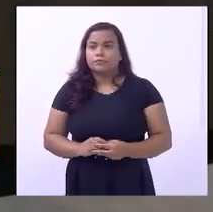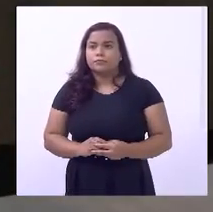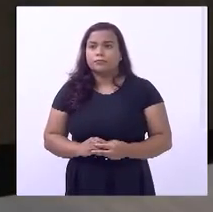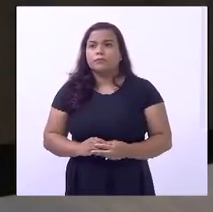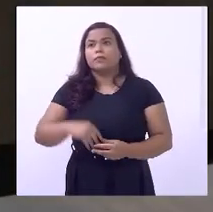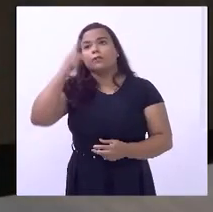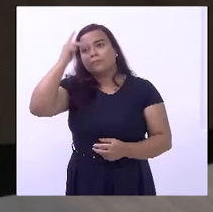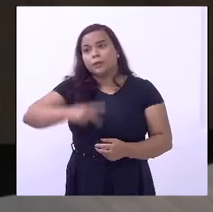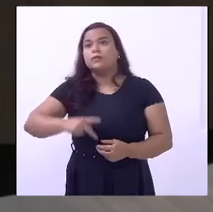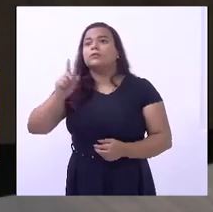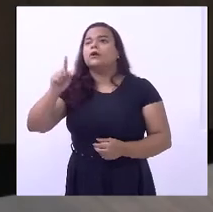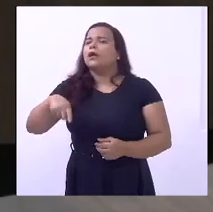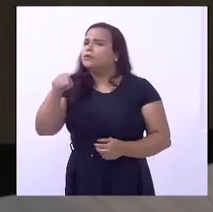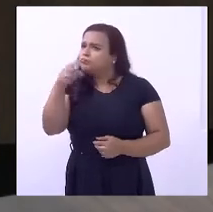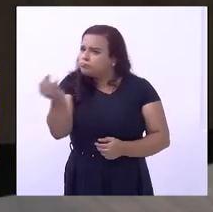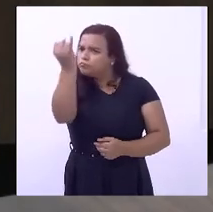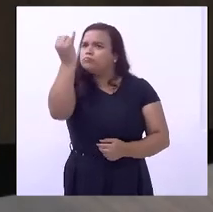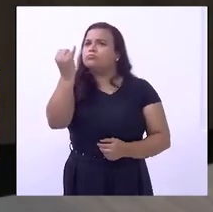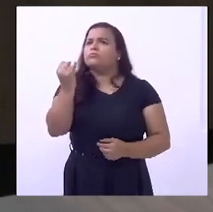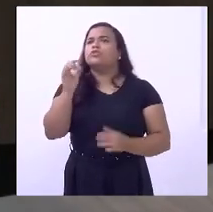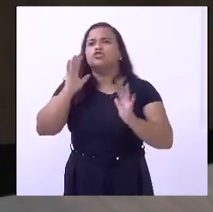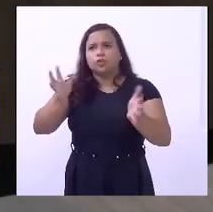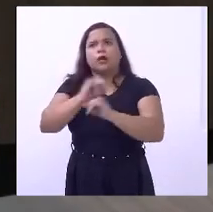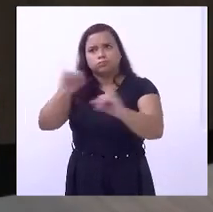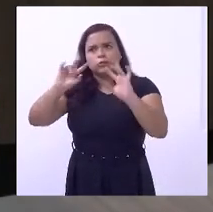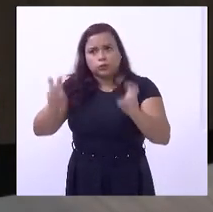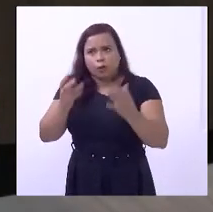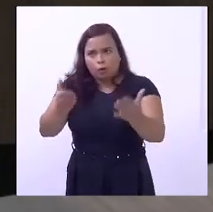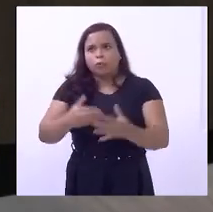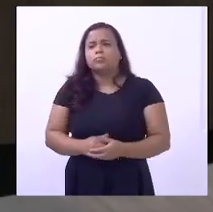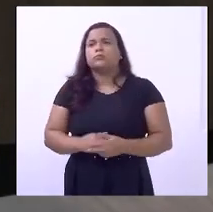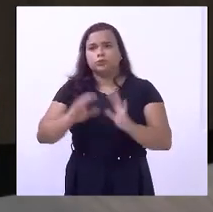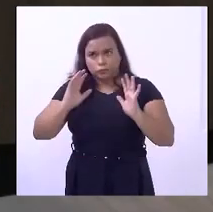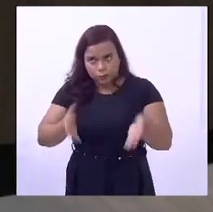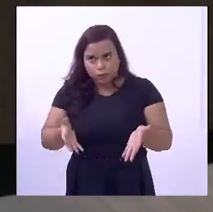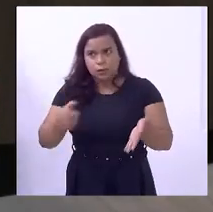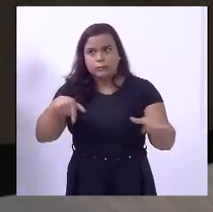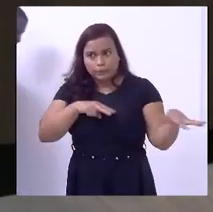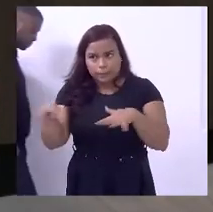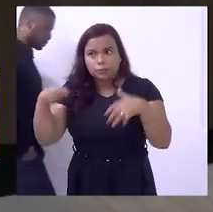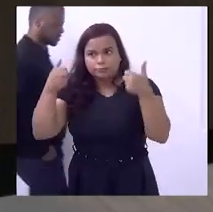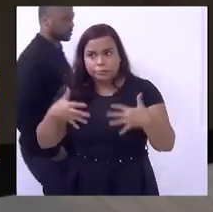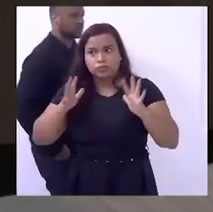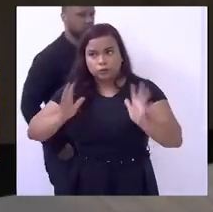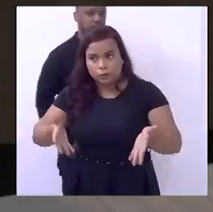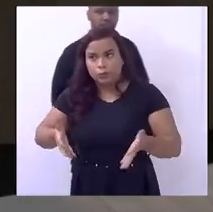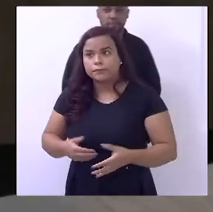Senhor presidente, matéria muito importante. Já me manifestei sobre ela esta semana.